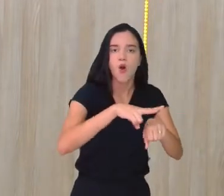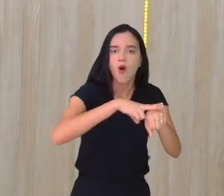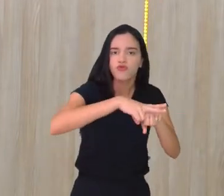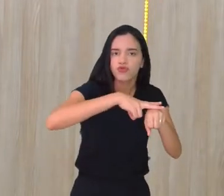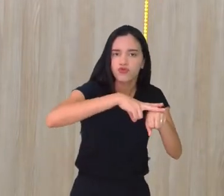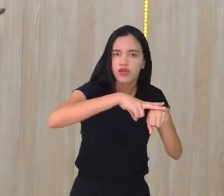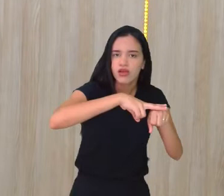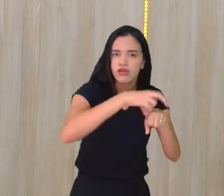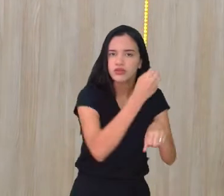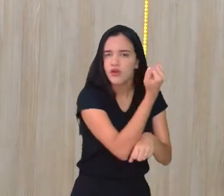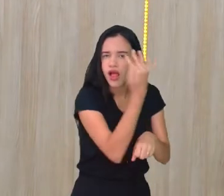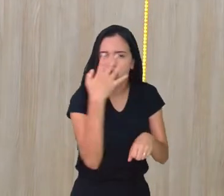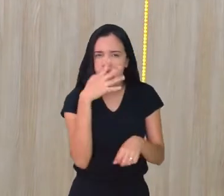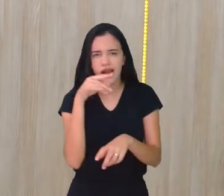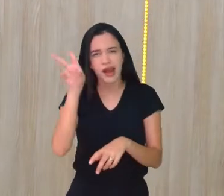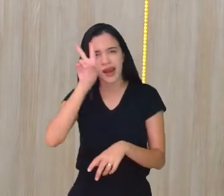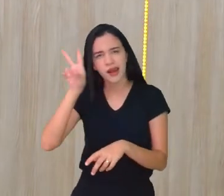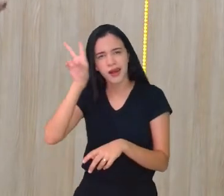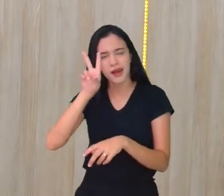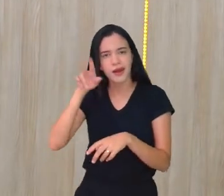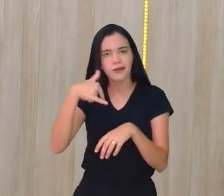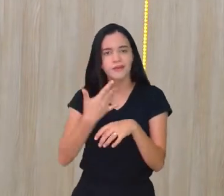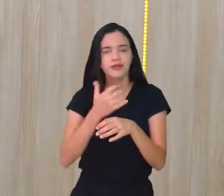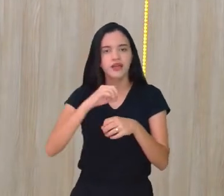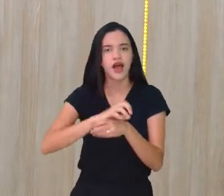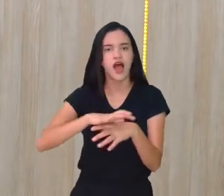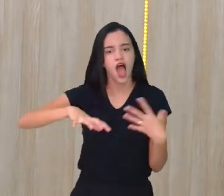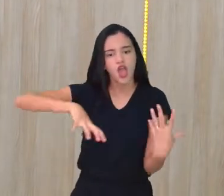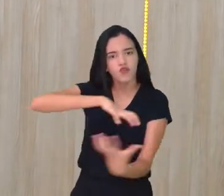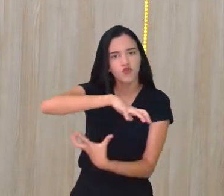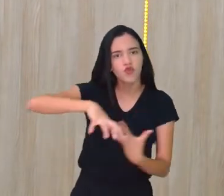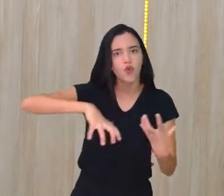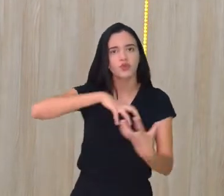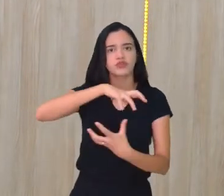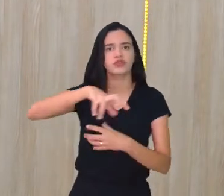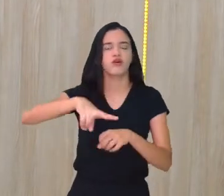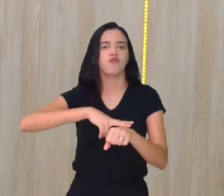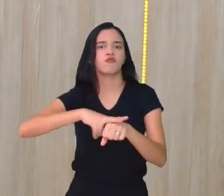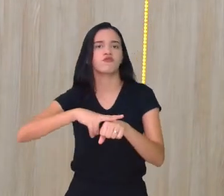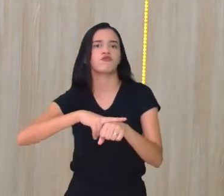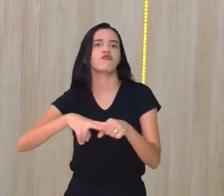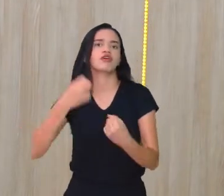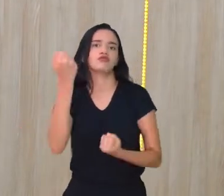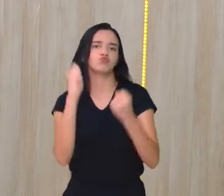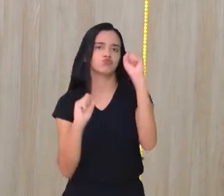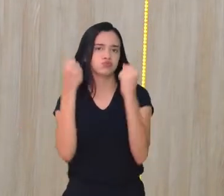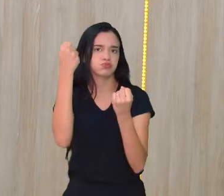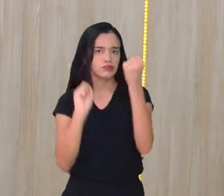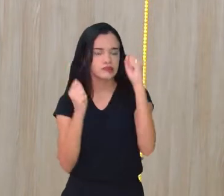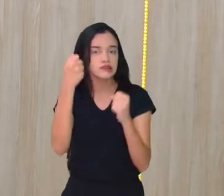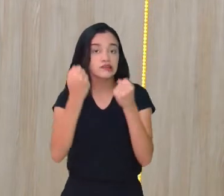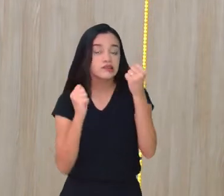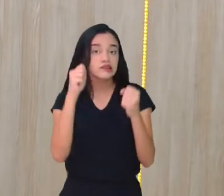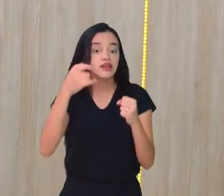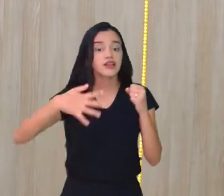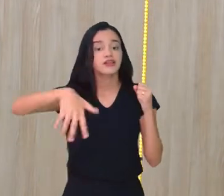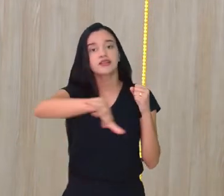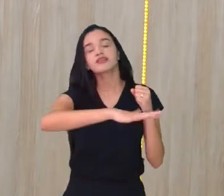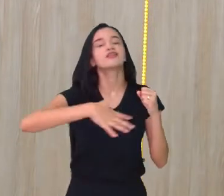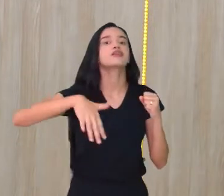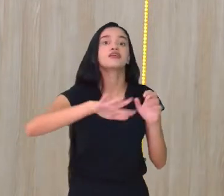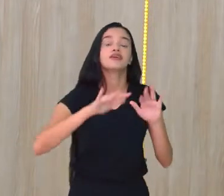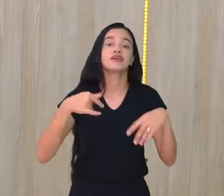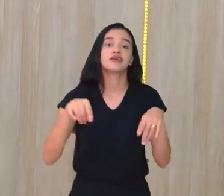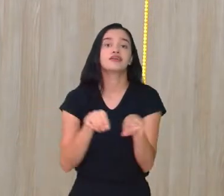no início do ano sobre a Revolução Verde, mecanização do campo, né? A substituição do